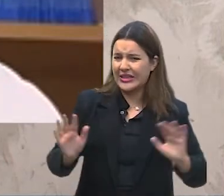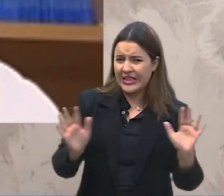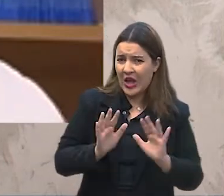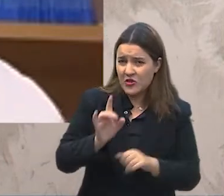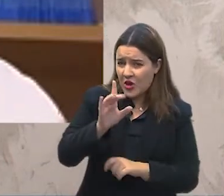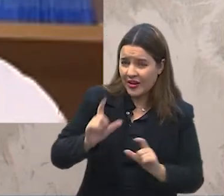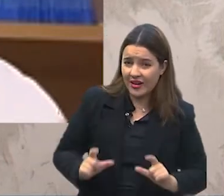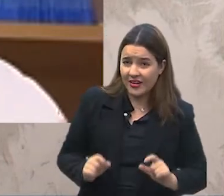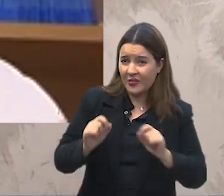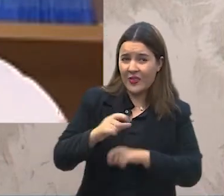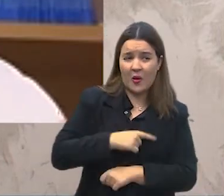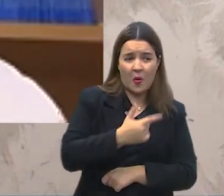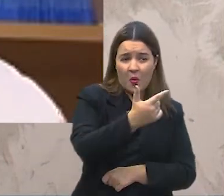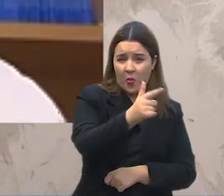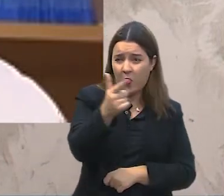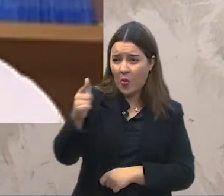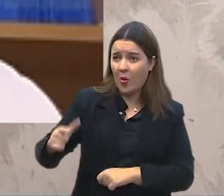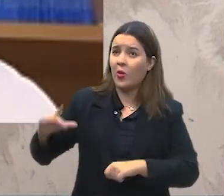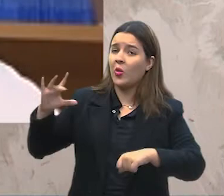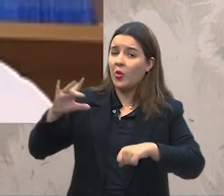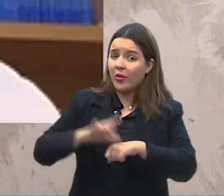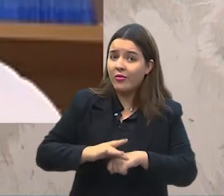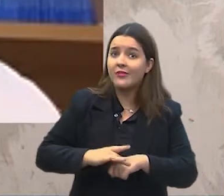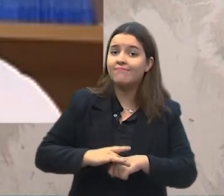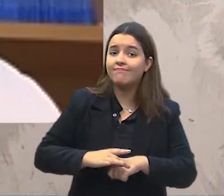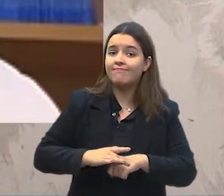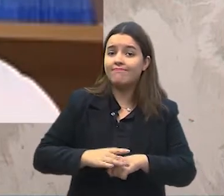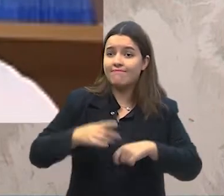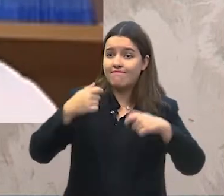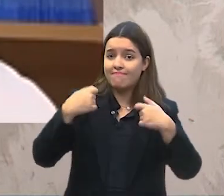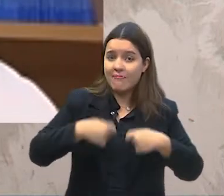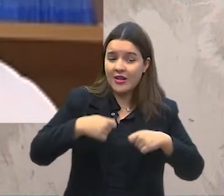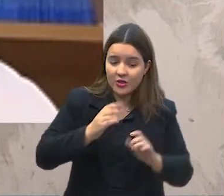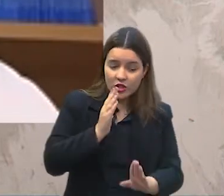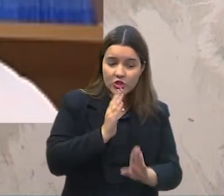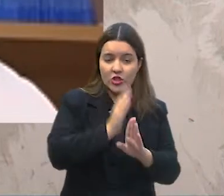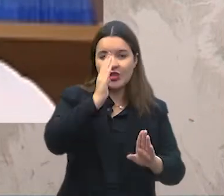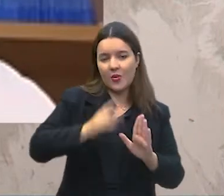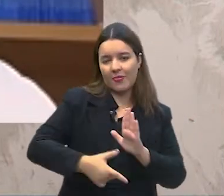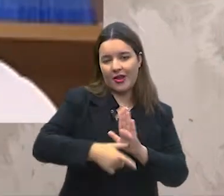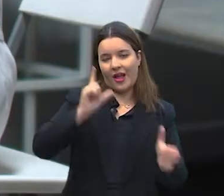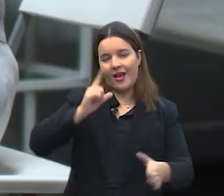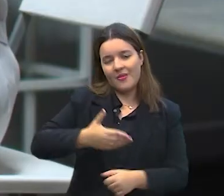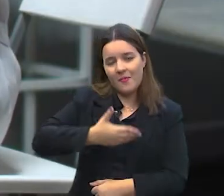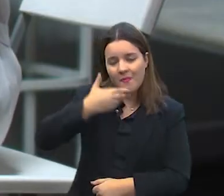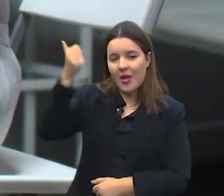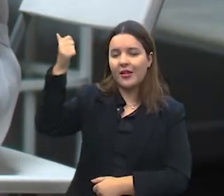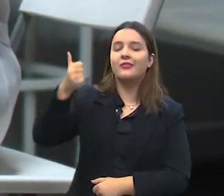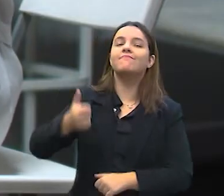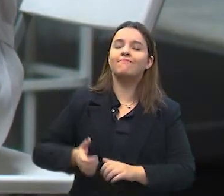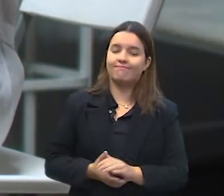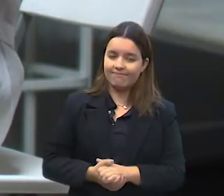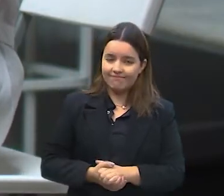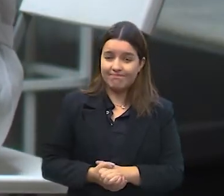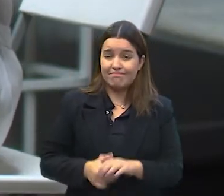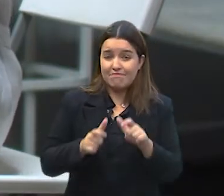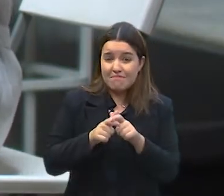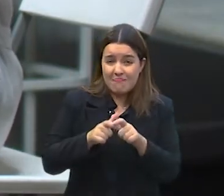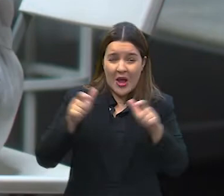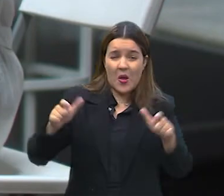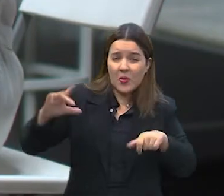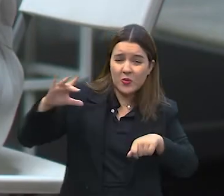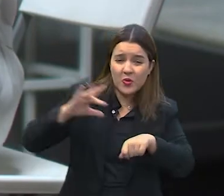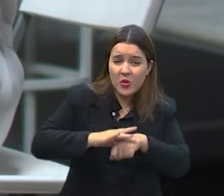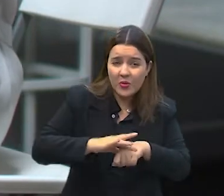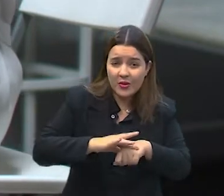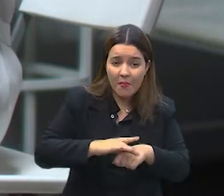câncer, mas o grande segredo da maioria das doenças é a busca pelo diagnóstico precoce. Né? A maioria das vezes as doenças